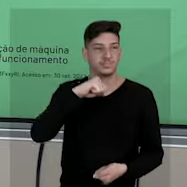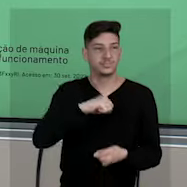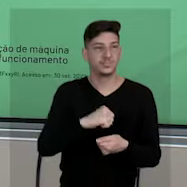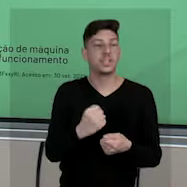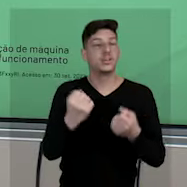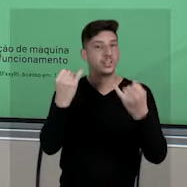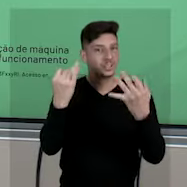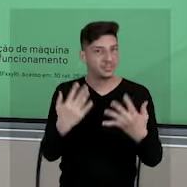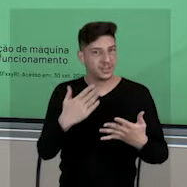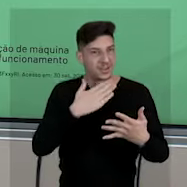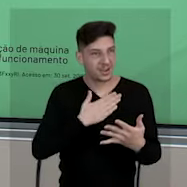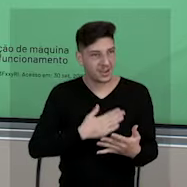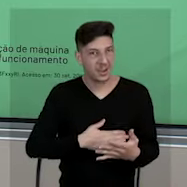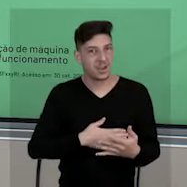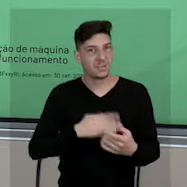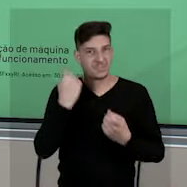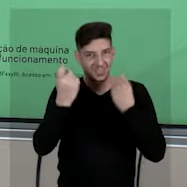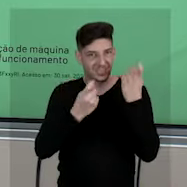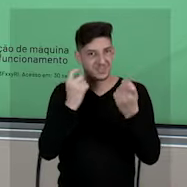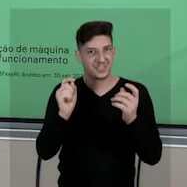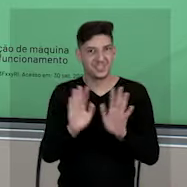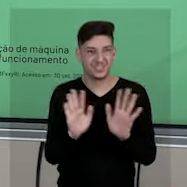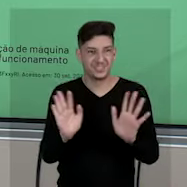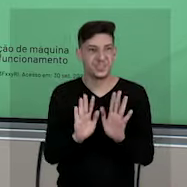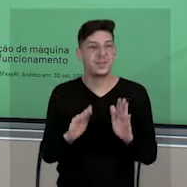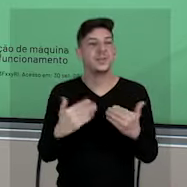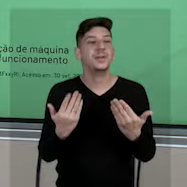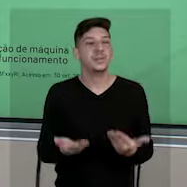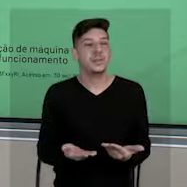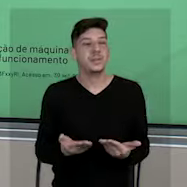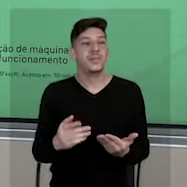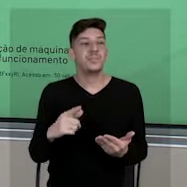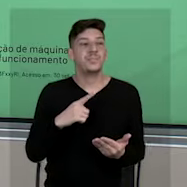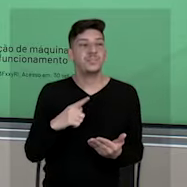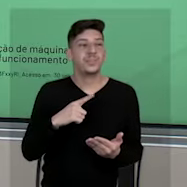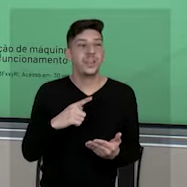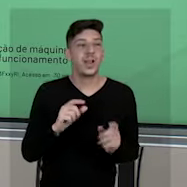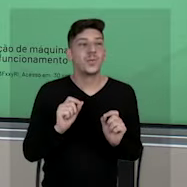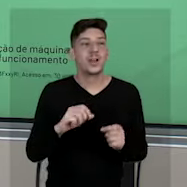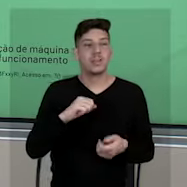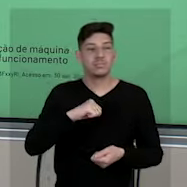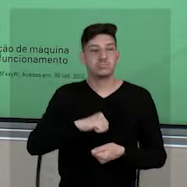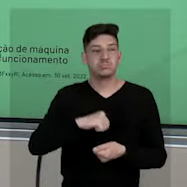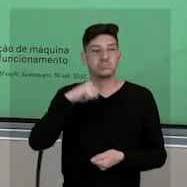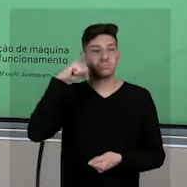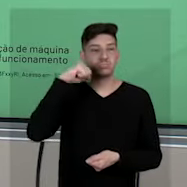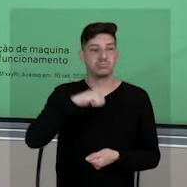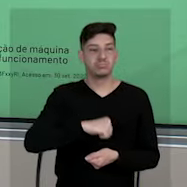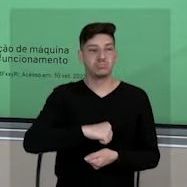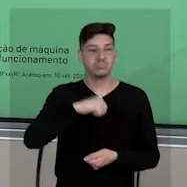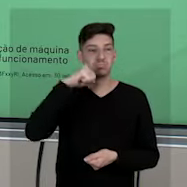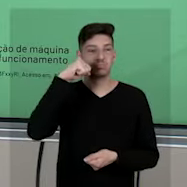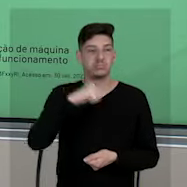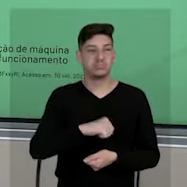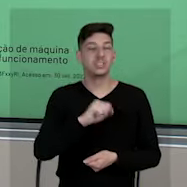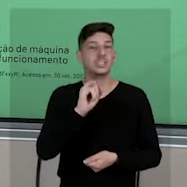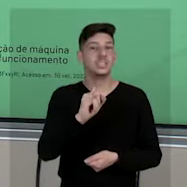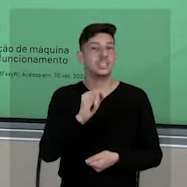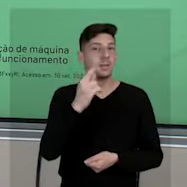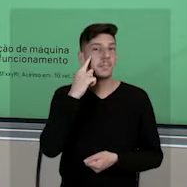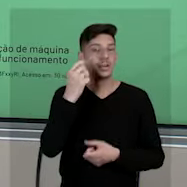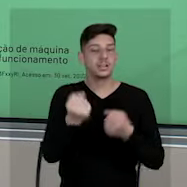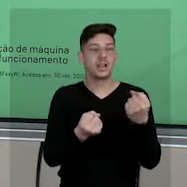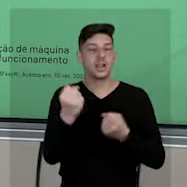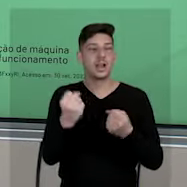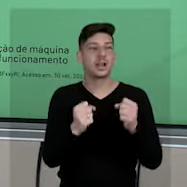não se desespere. Então, aqui nessa partezinha, a gente tem a válvula de exaustão. Se a gente pensar num carro, a gente pode imaginar o escapamento